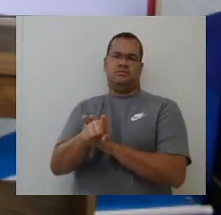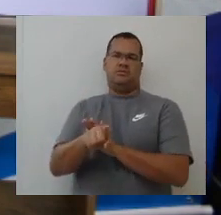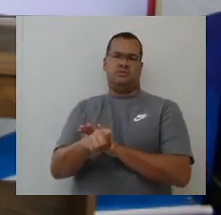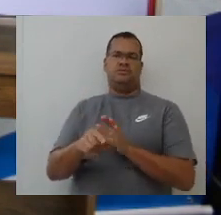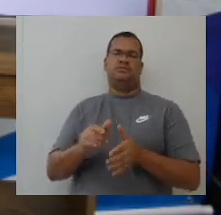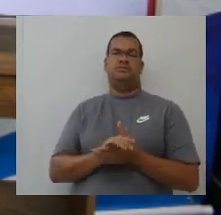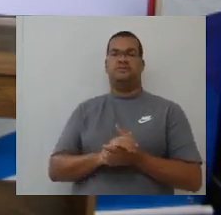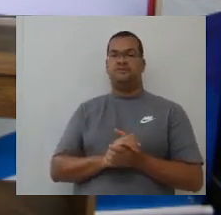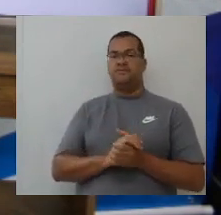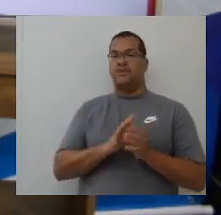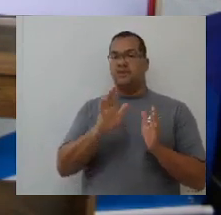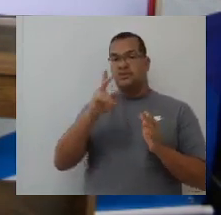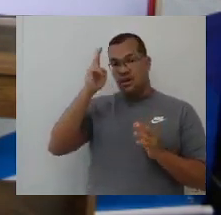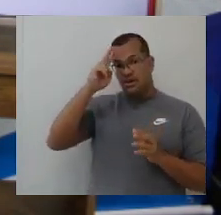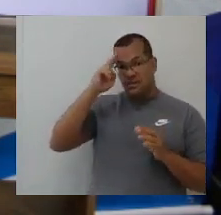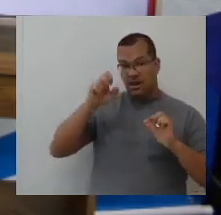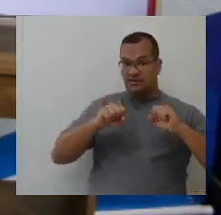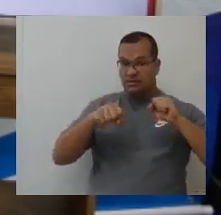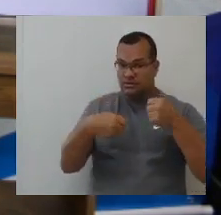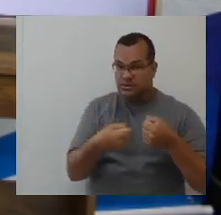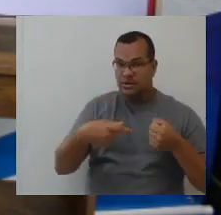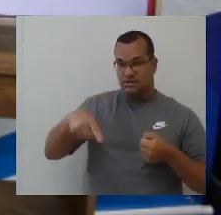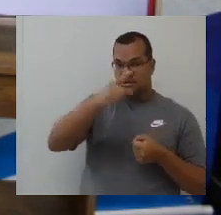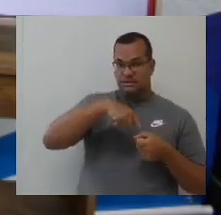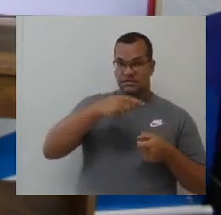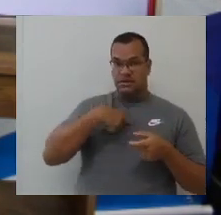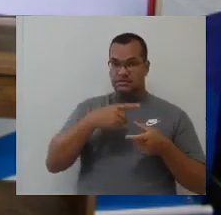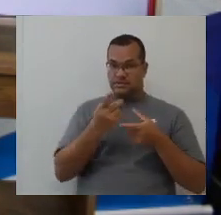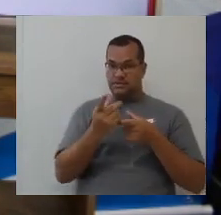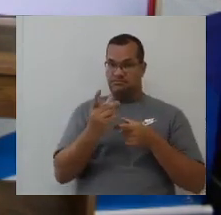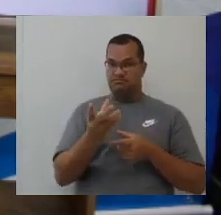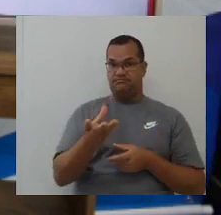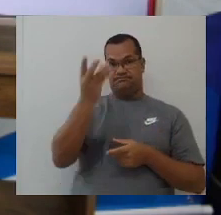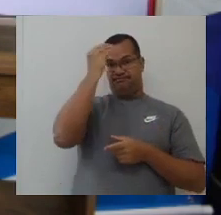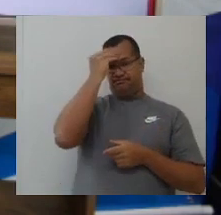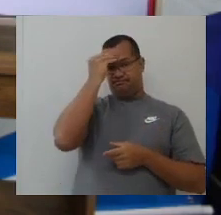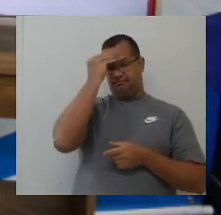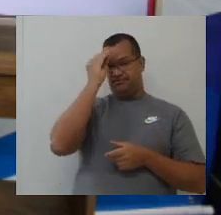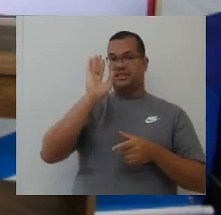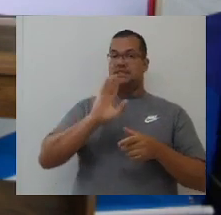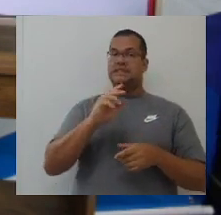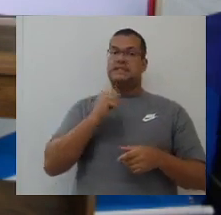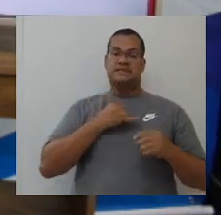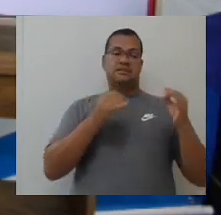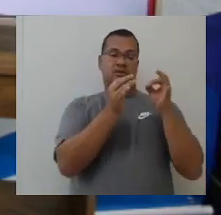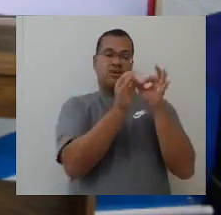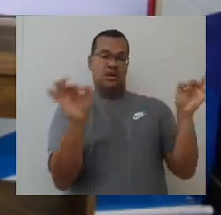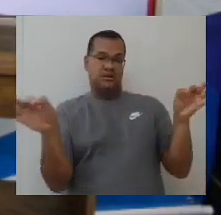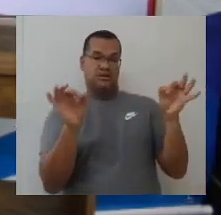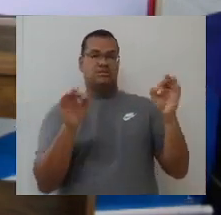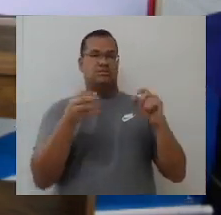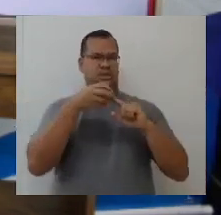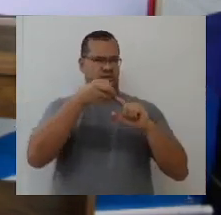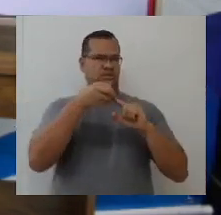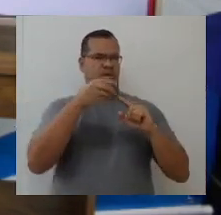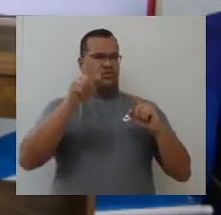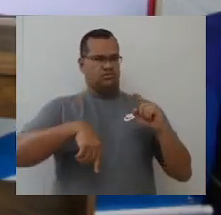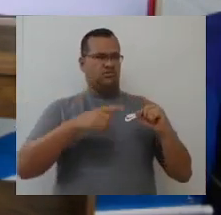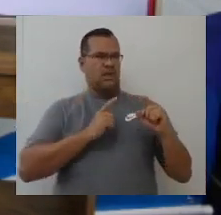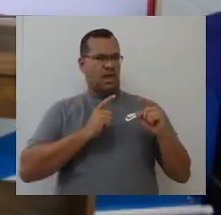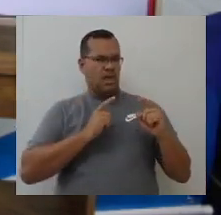Então, lembra, vou só repetir, reforçar isso aí que eu quero que entre mesmo na cabeça de vocês. Tá certo? Se a minha oração principal ela era uma